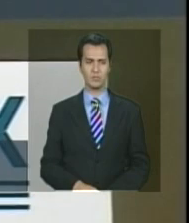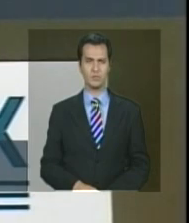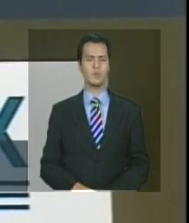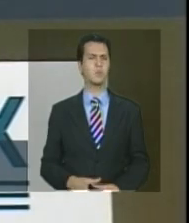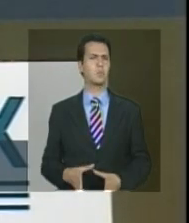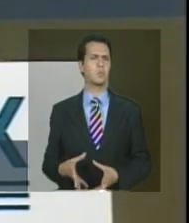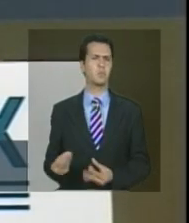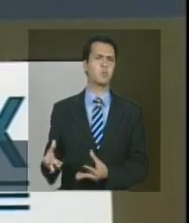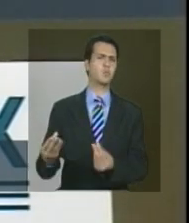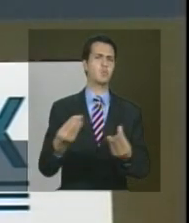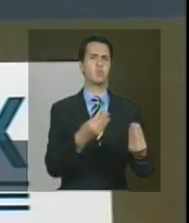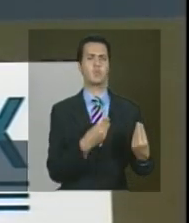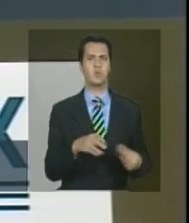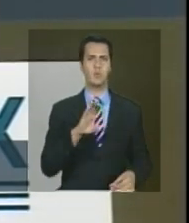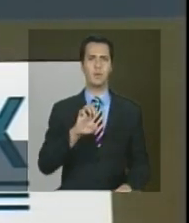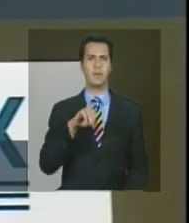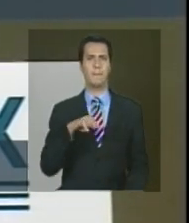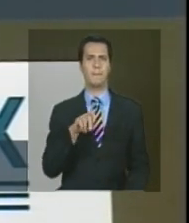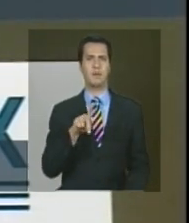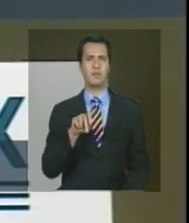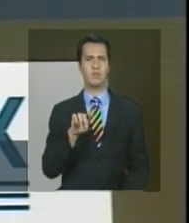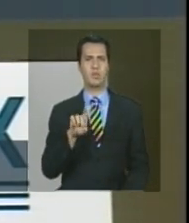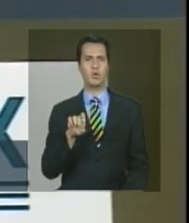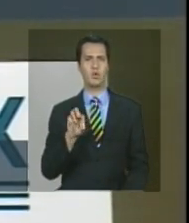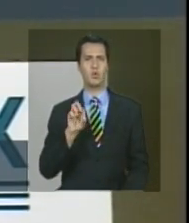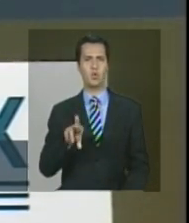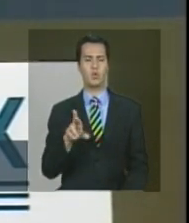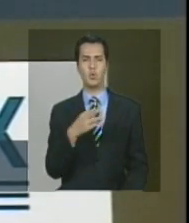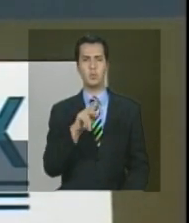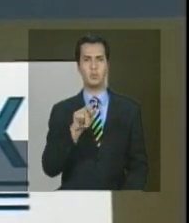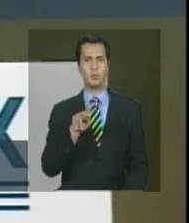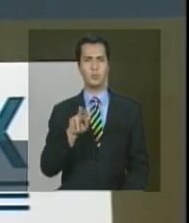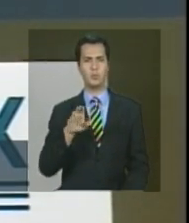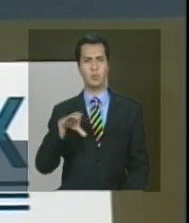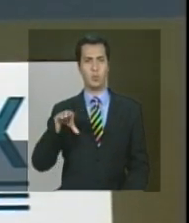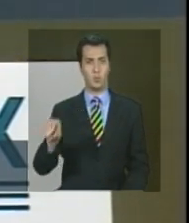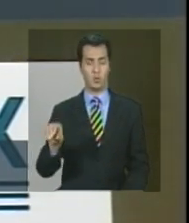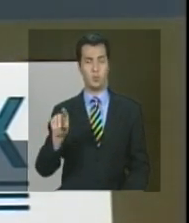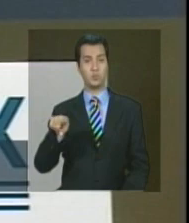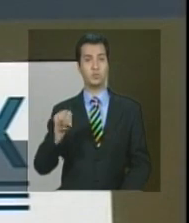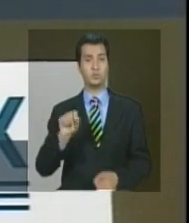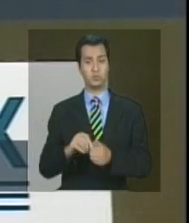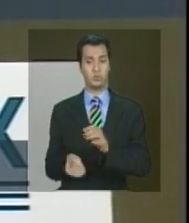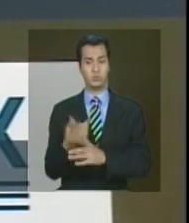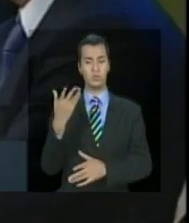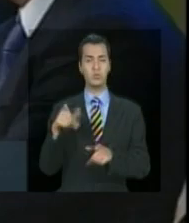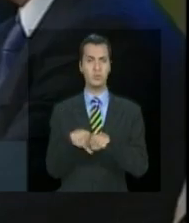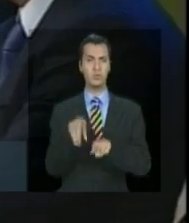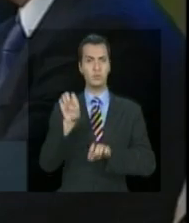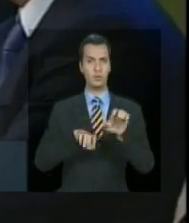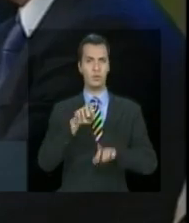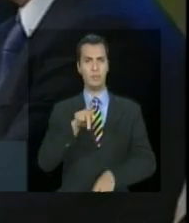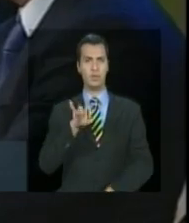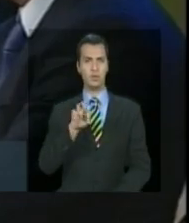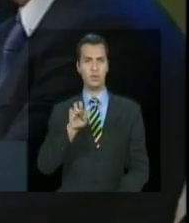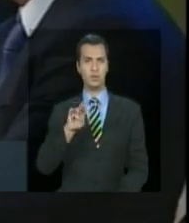Empreendedores públicos que formaram a Petrobras orgulham a todos os brasileiros